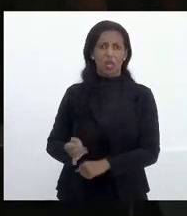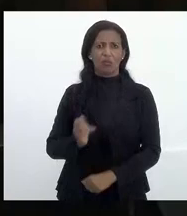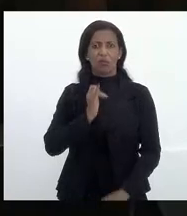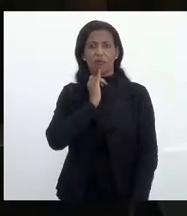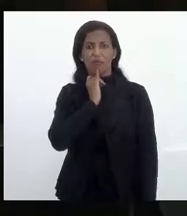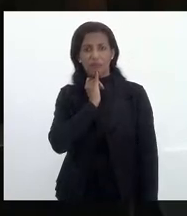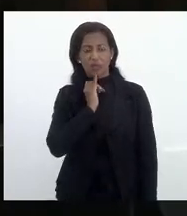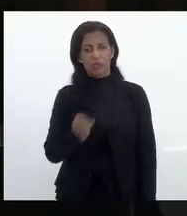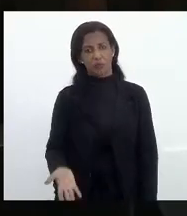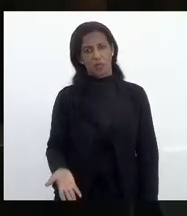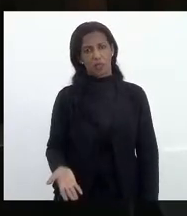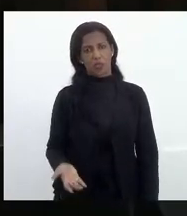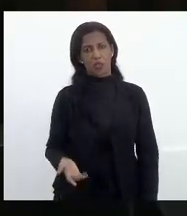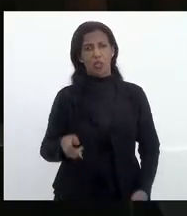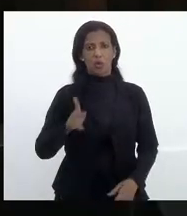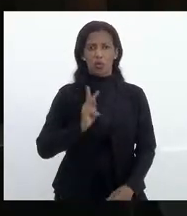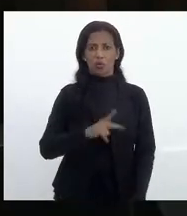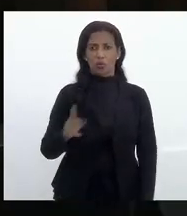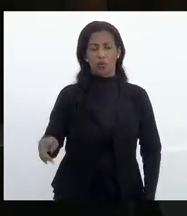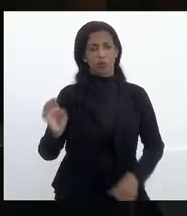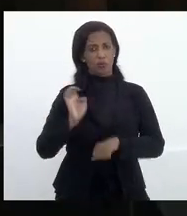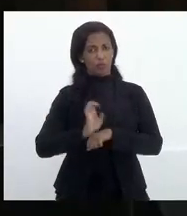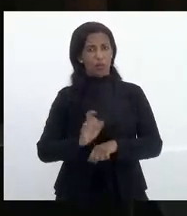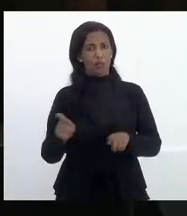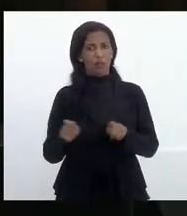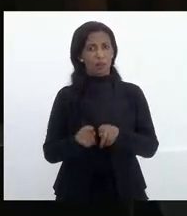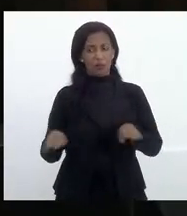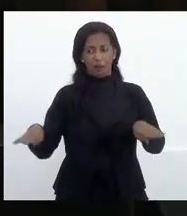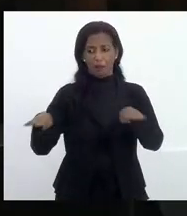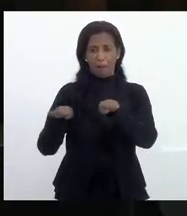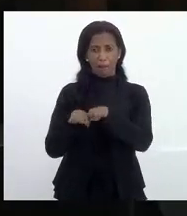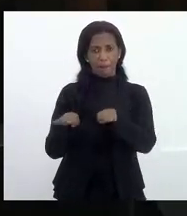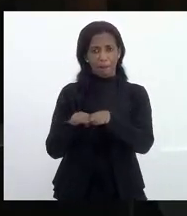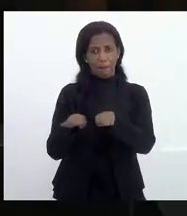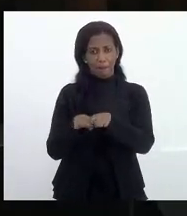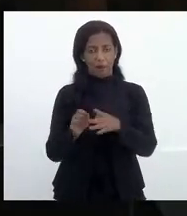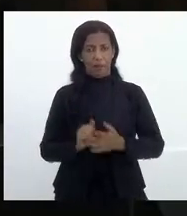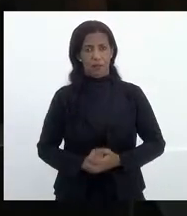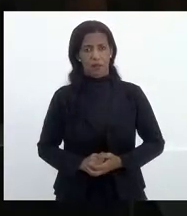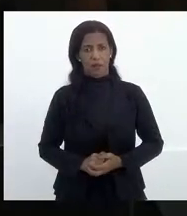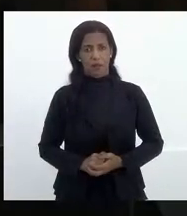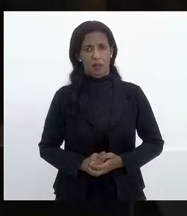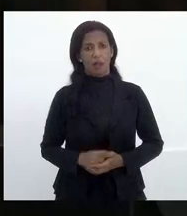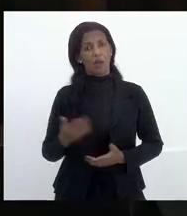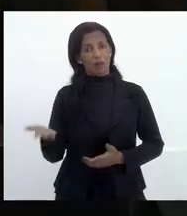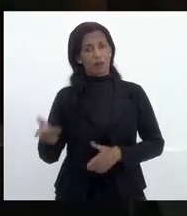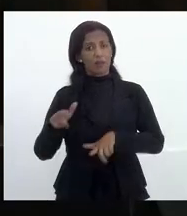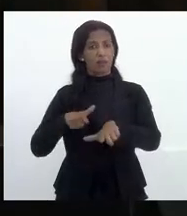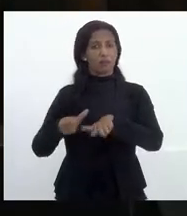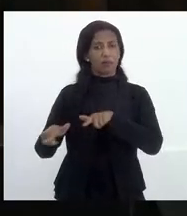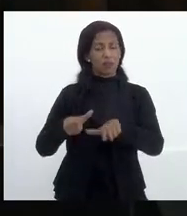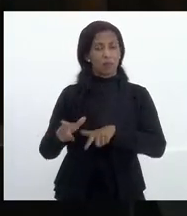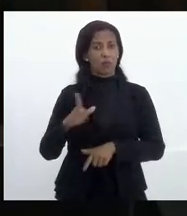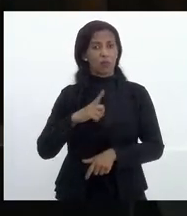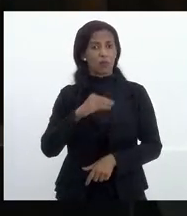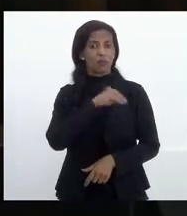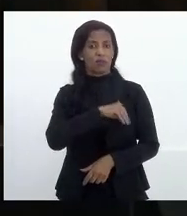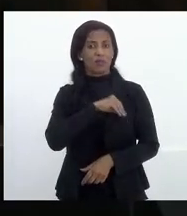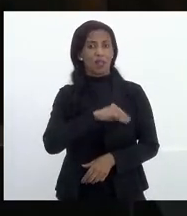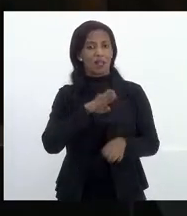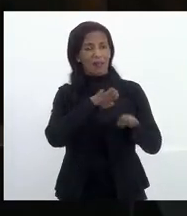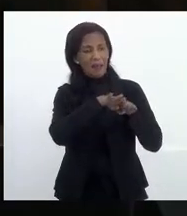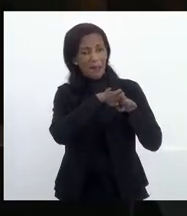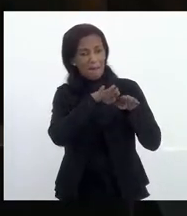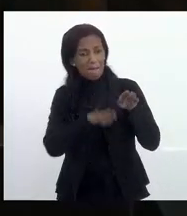infelizmente aqui no Rio de Janeiro os professores do estado estão também nessa categoria e vai pegar o servidor que tem um salário